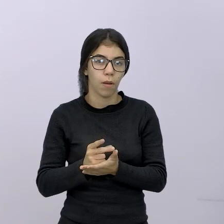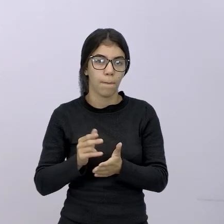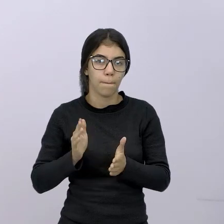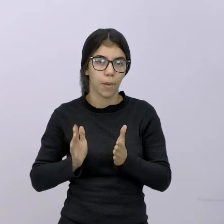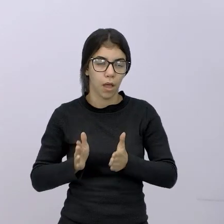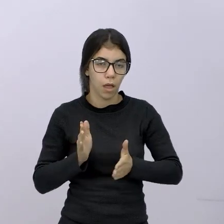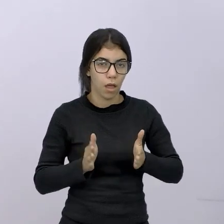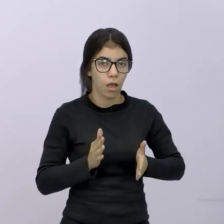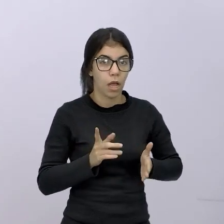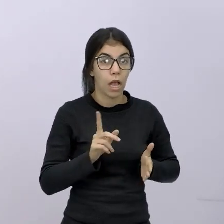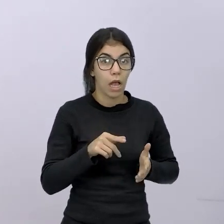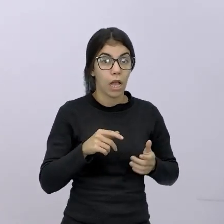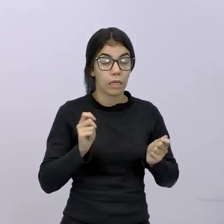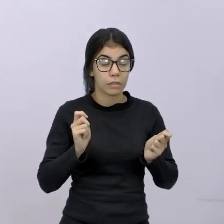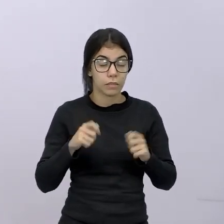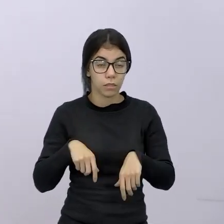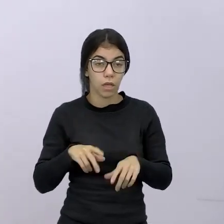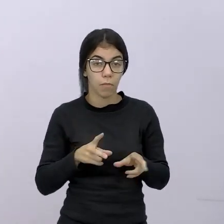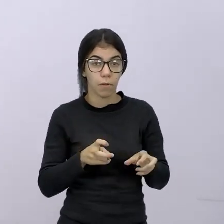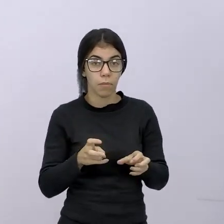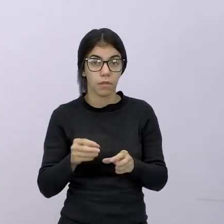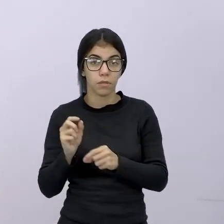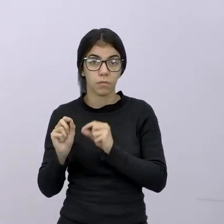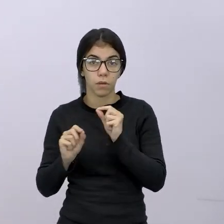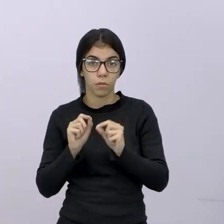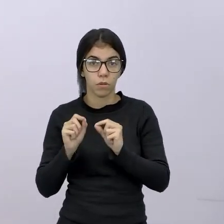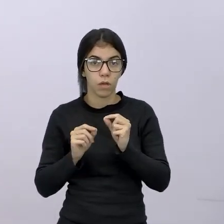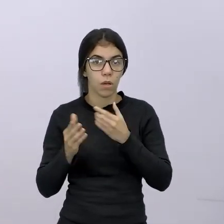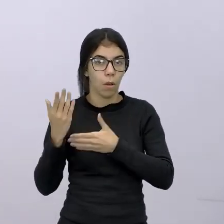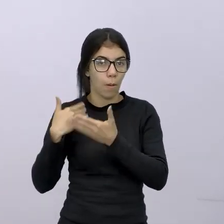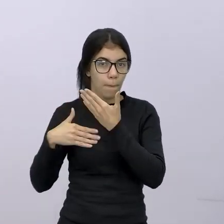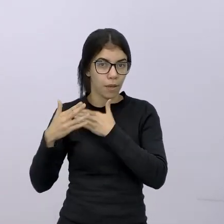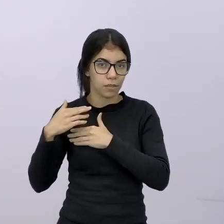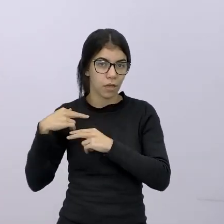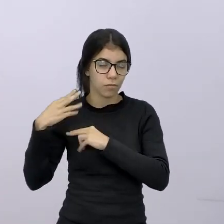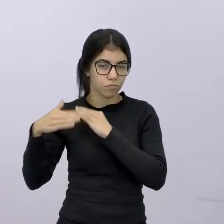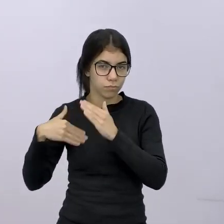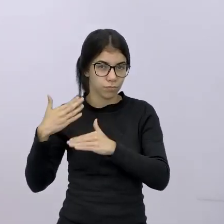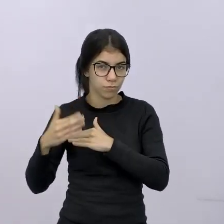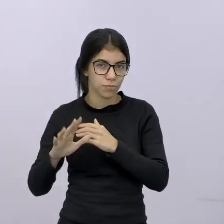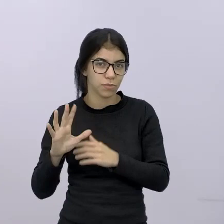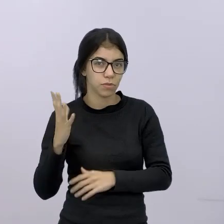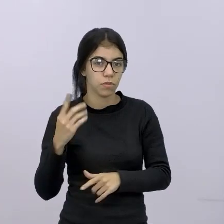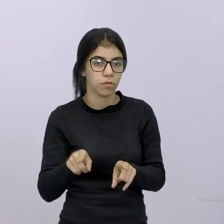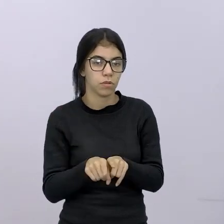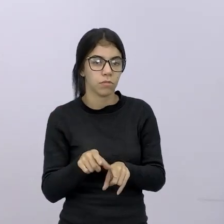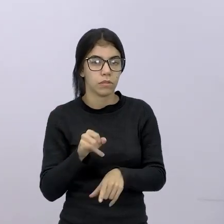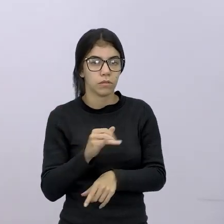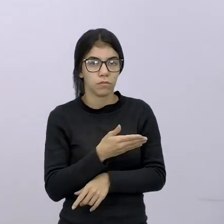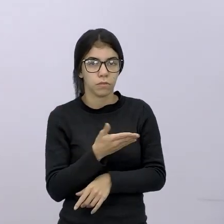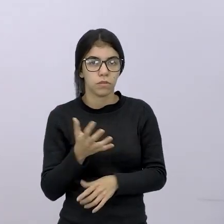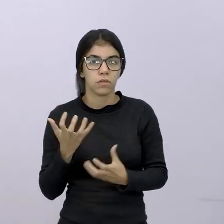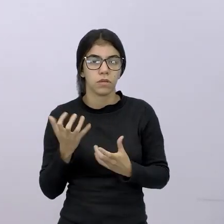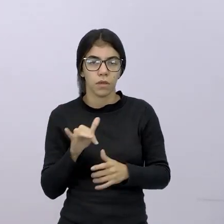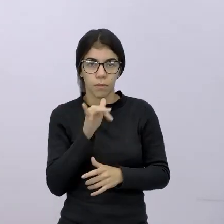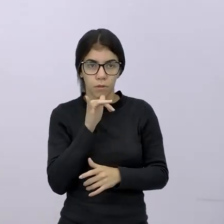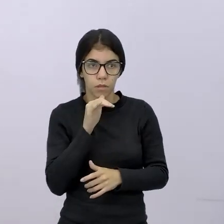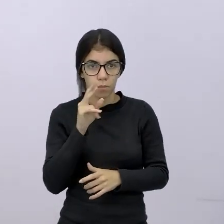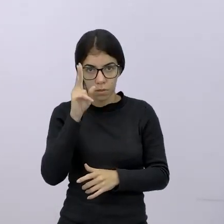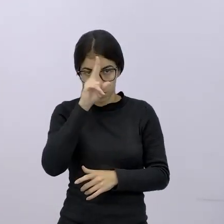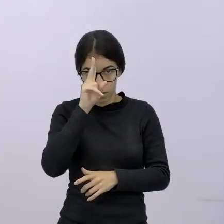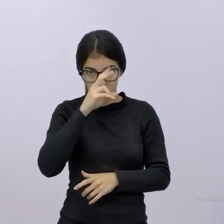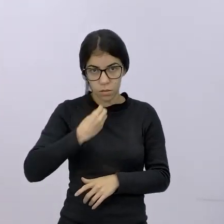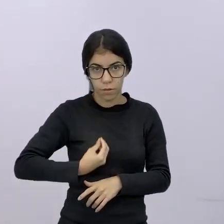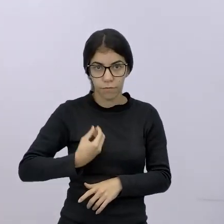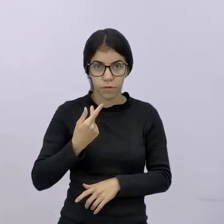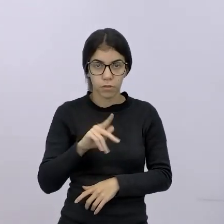possível identificar em algo o seu passado, ou seja, a sua origem. Então, se você quiser conhecer a verdade